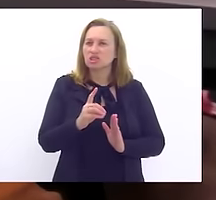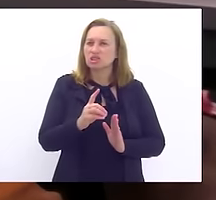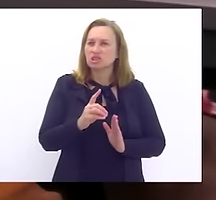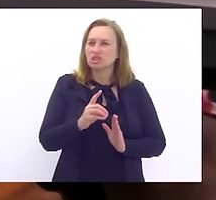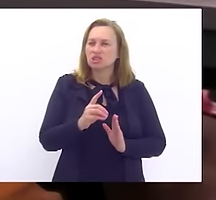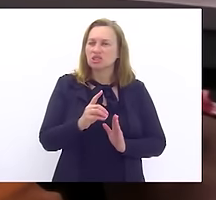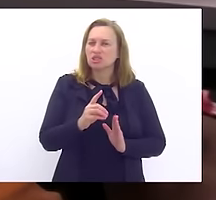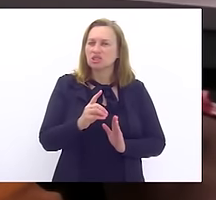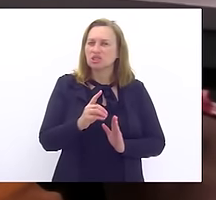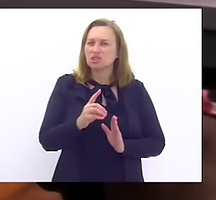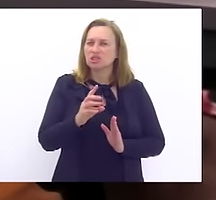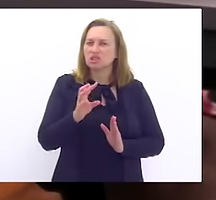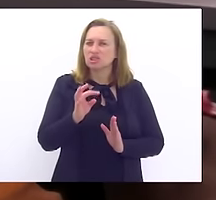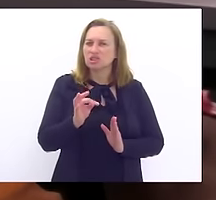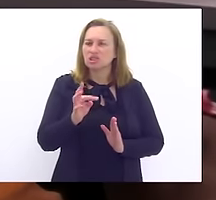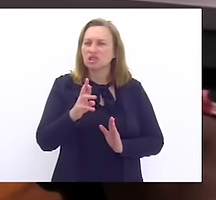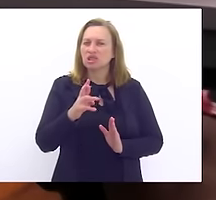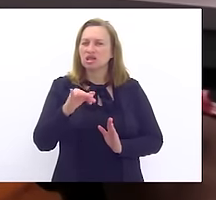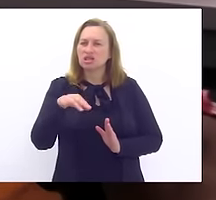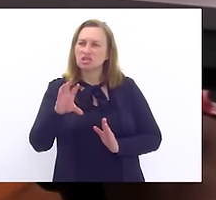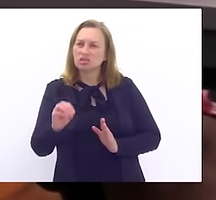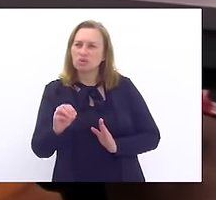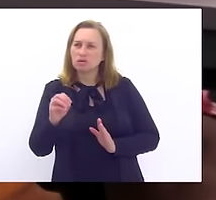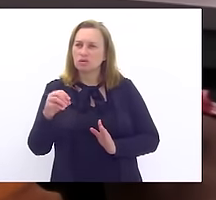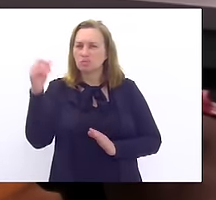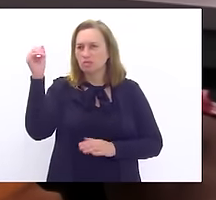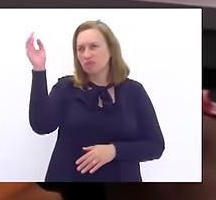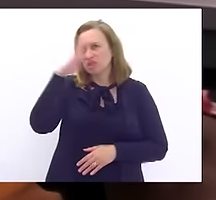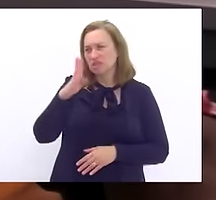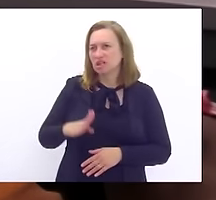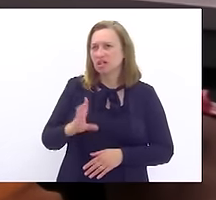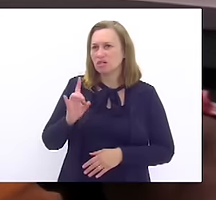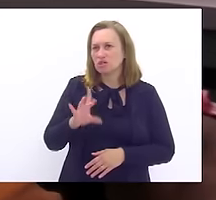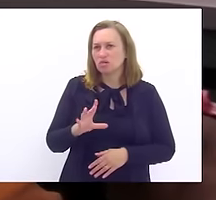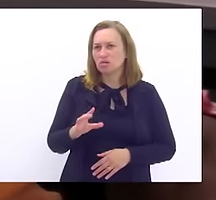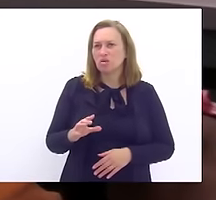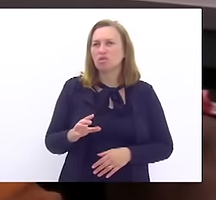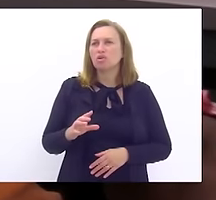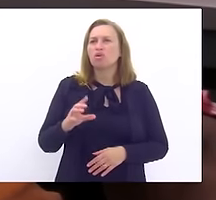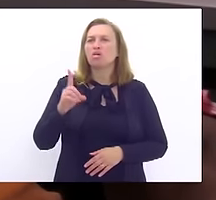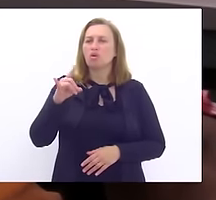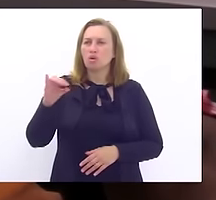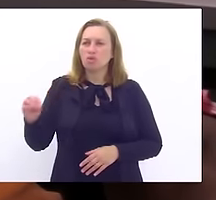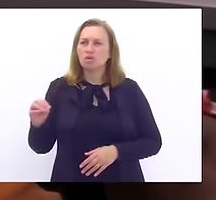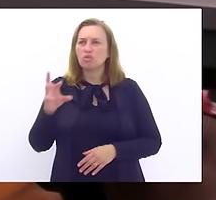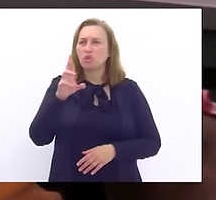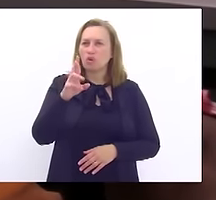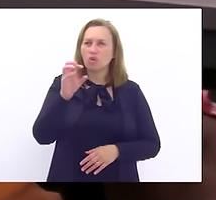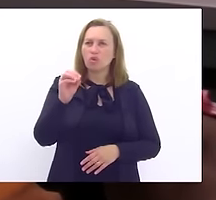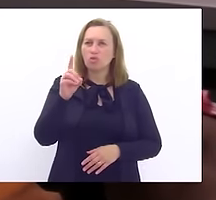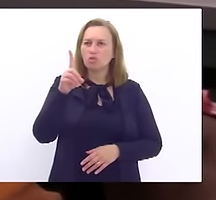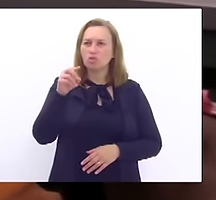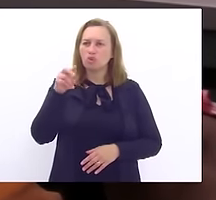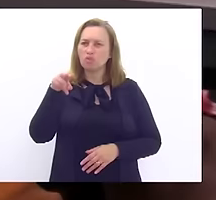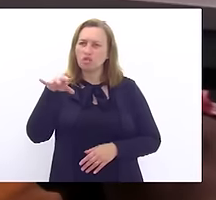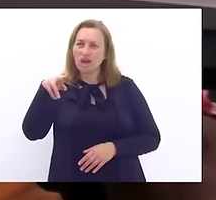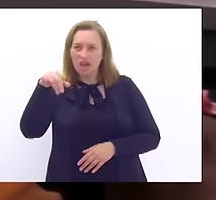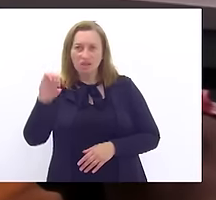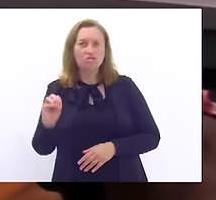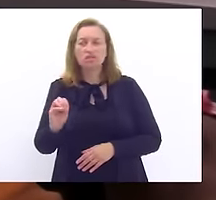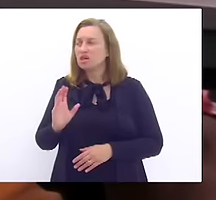Detro único que exclusivamente trata do transporte rodoviário Municipal de passageiro Vamos fazer um acordo Vamos fazer